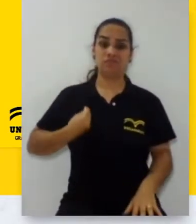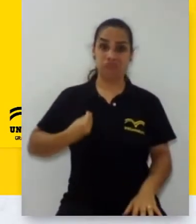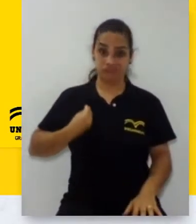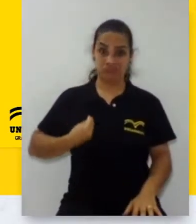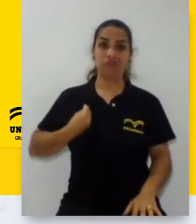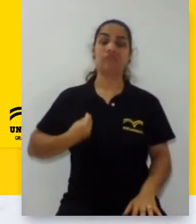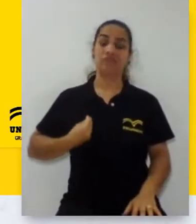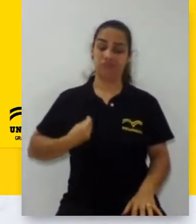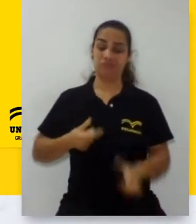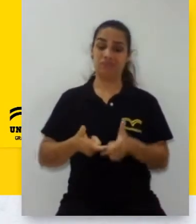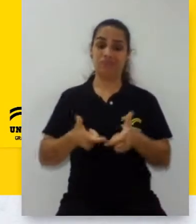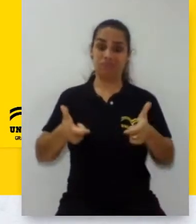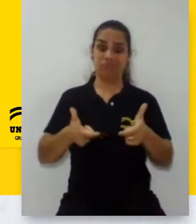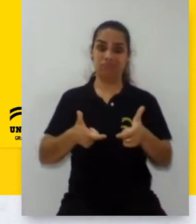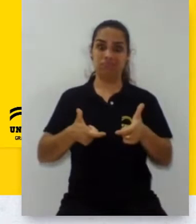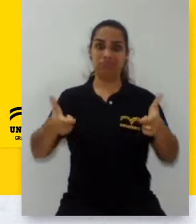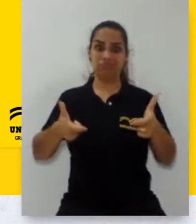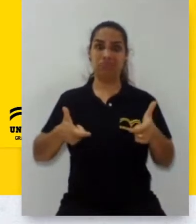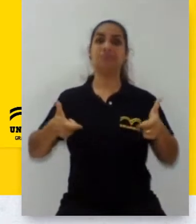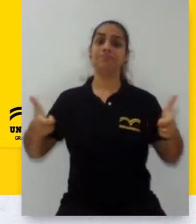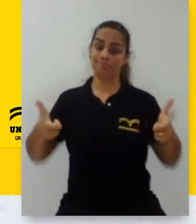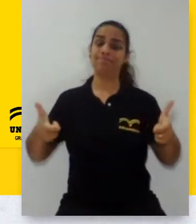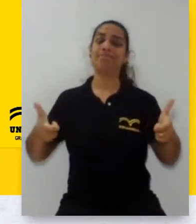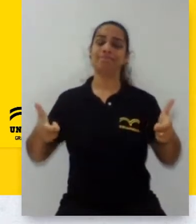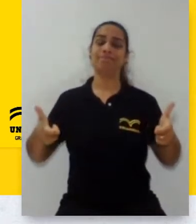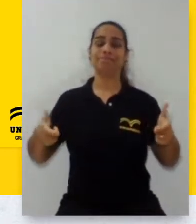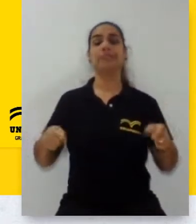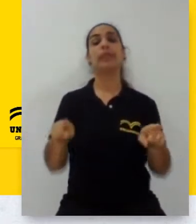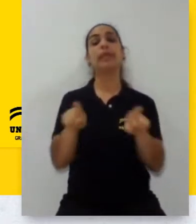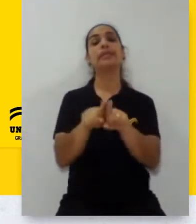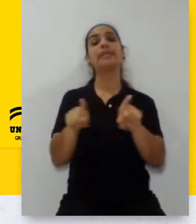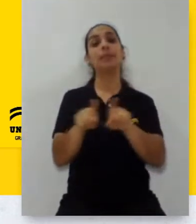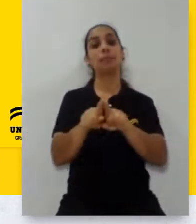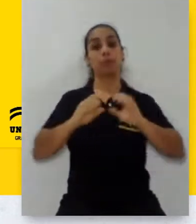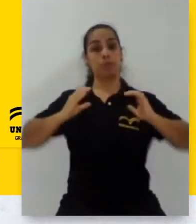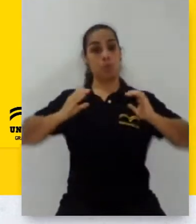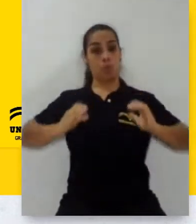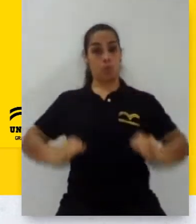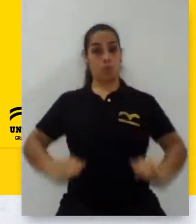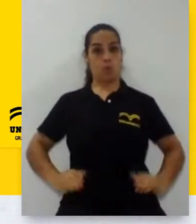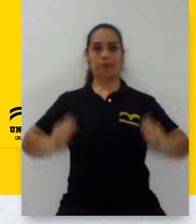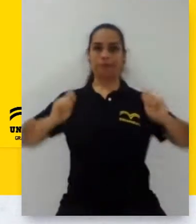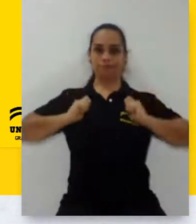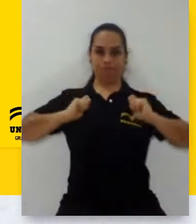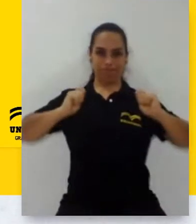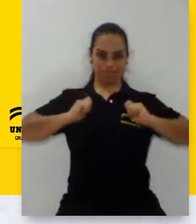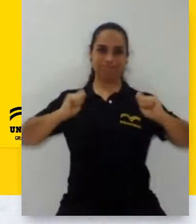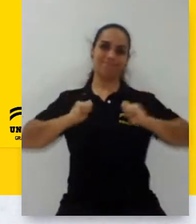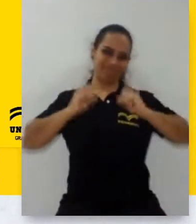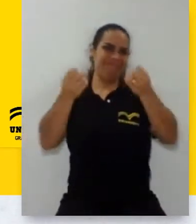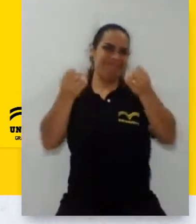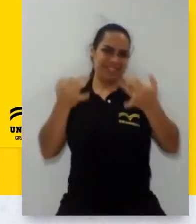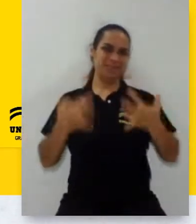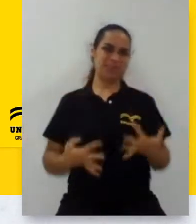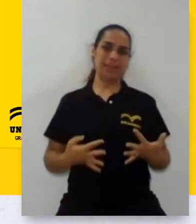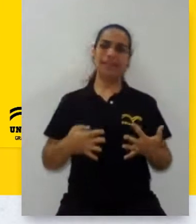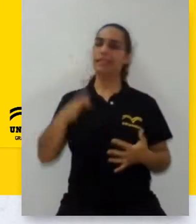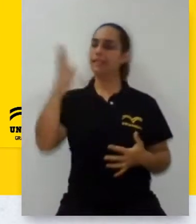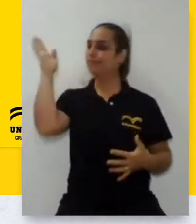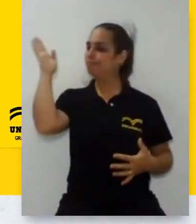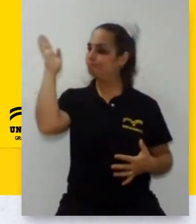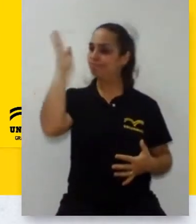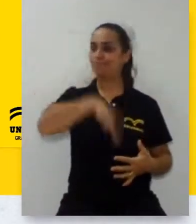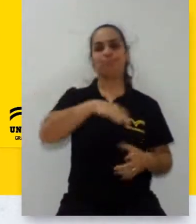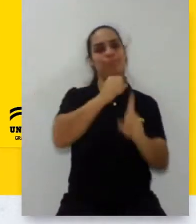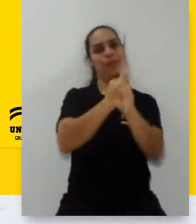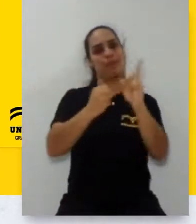comportamento sedentário. É um mal realmente da sociedade atual. Por quê? Porque nós tivemos vários avanços, principalmente os tecnológicos, e hoje em dia